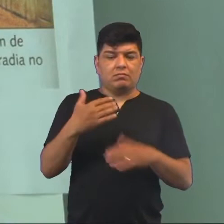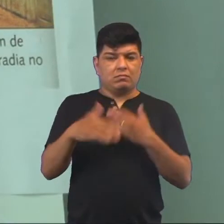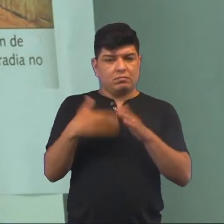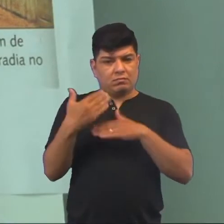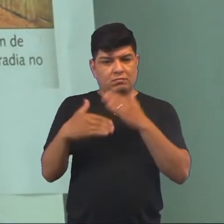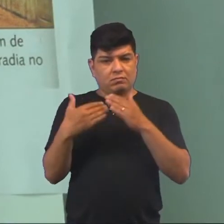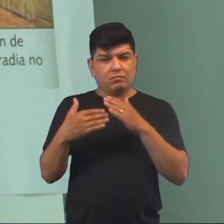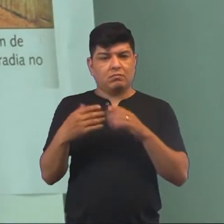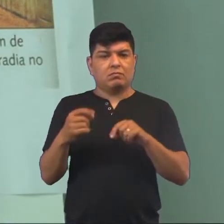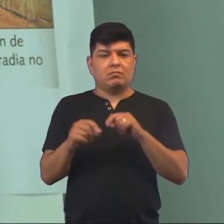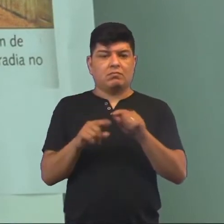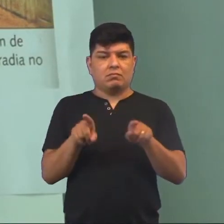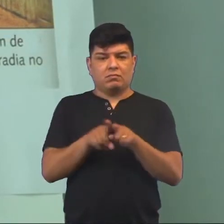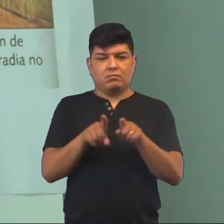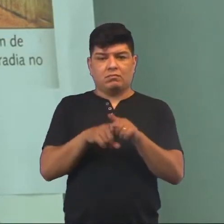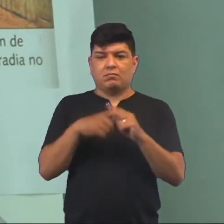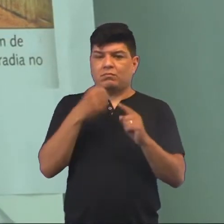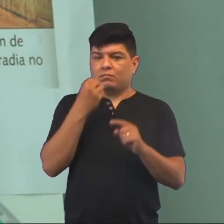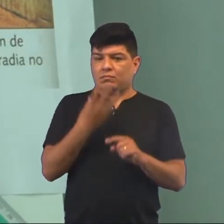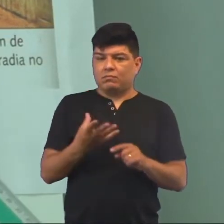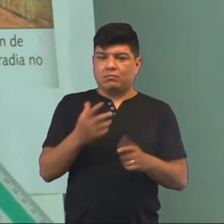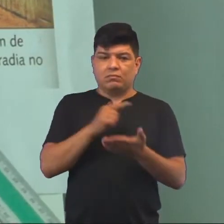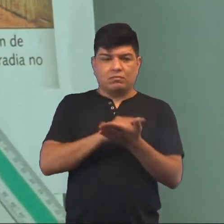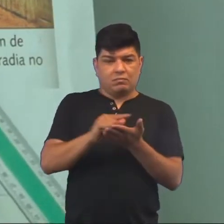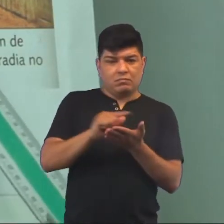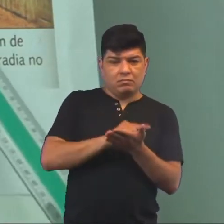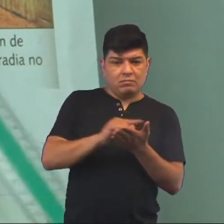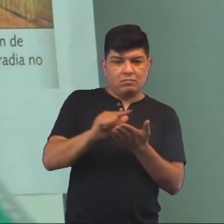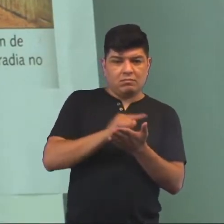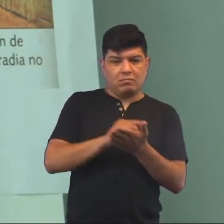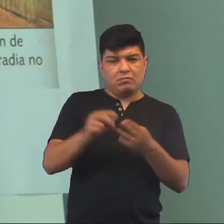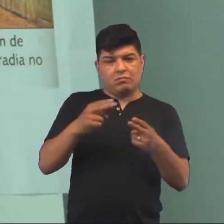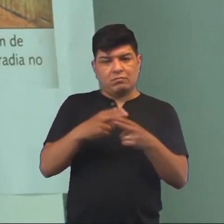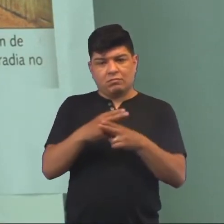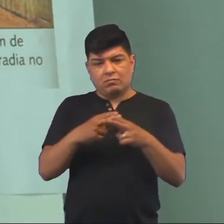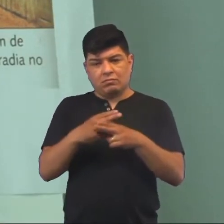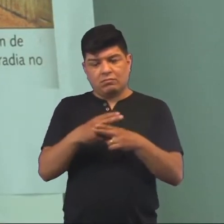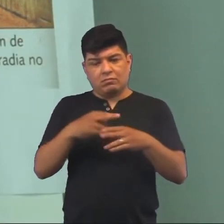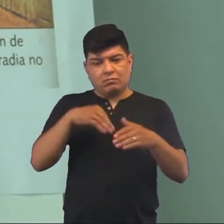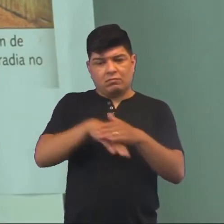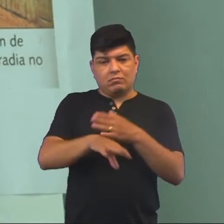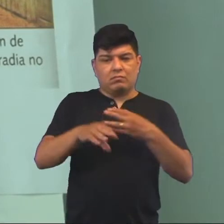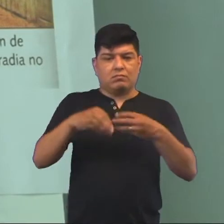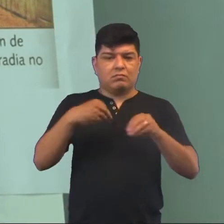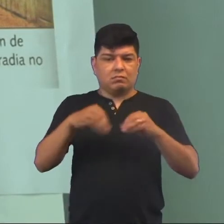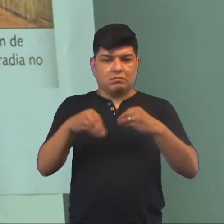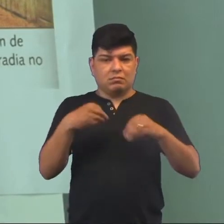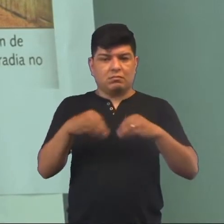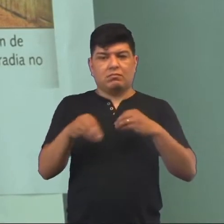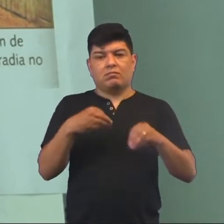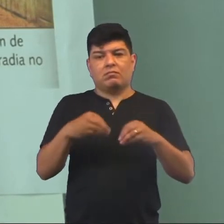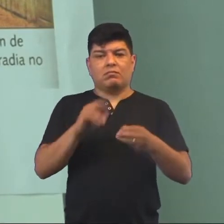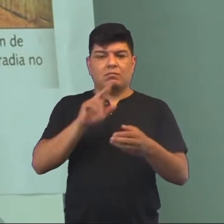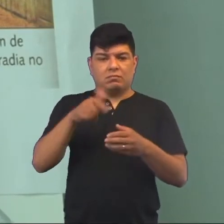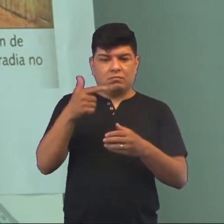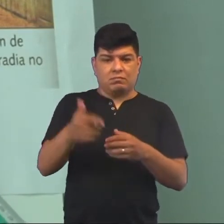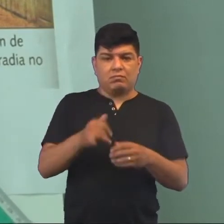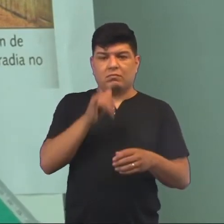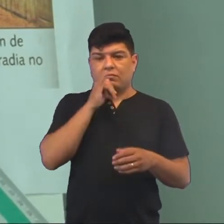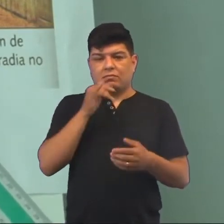produtos são consumidos em seu estado natural ou após passarem por algum processo de beneficiamento, como limpeza,